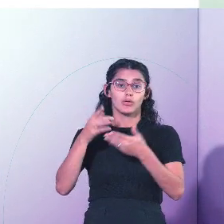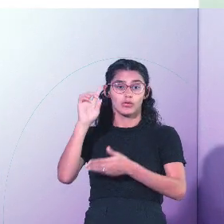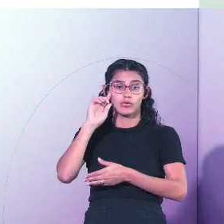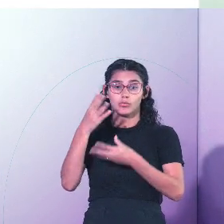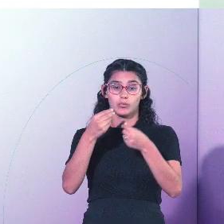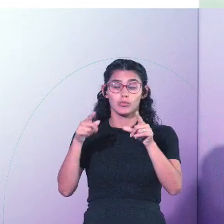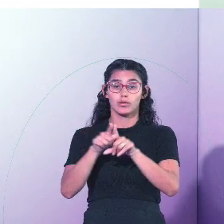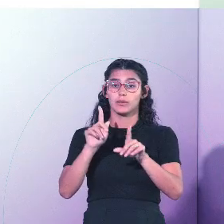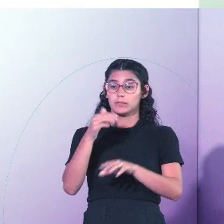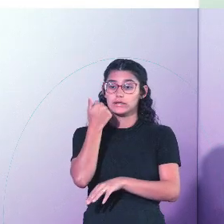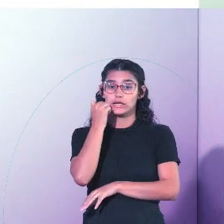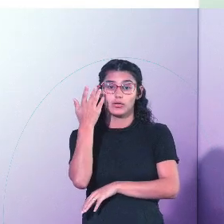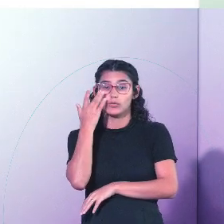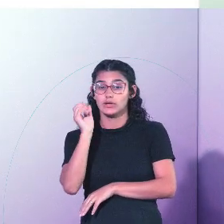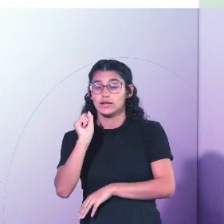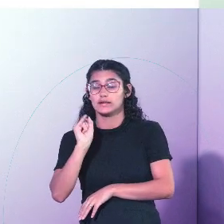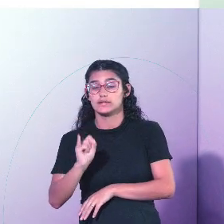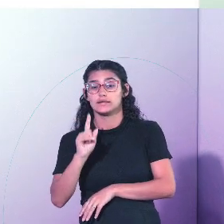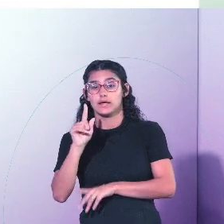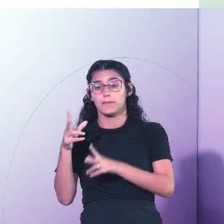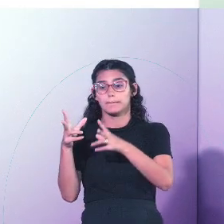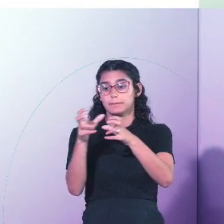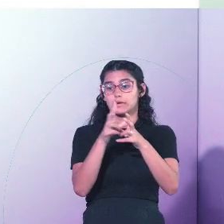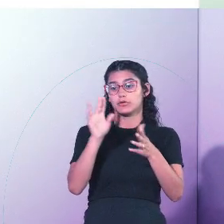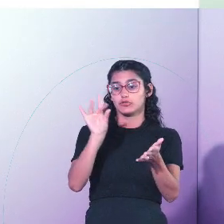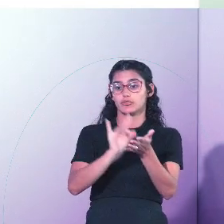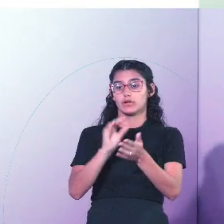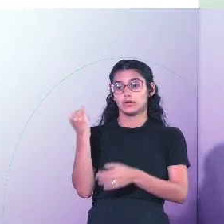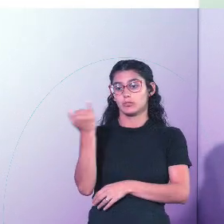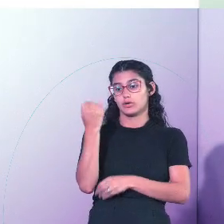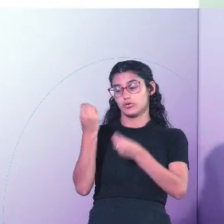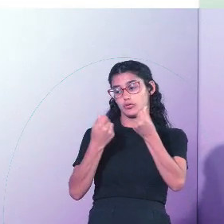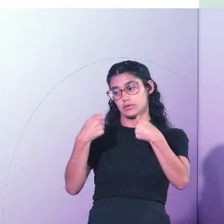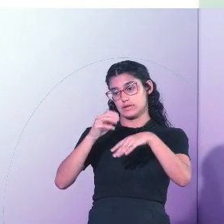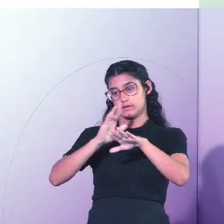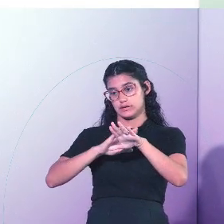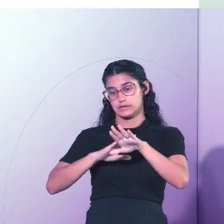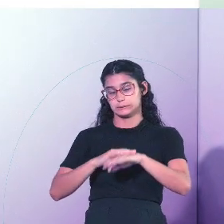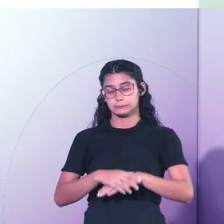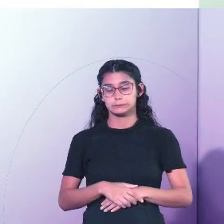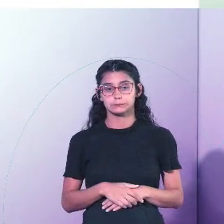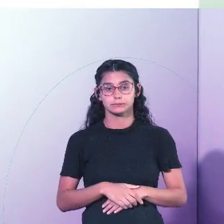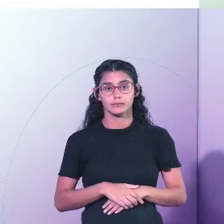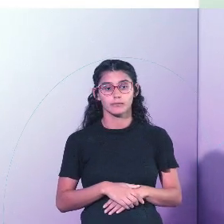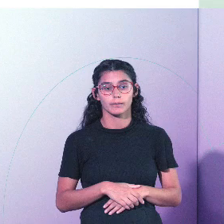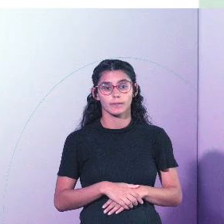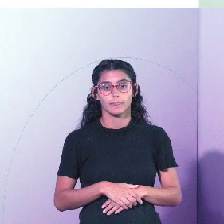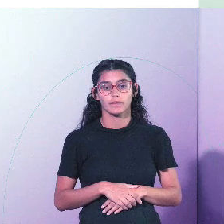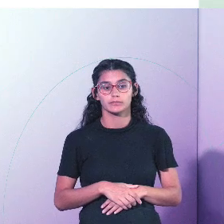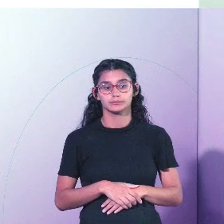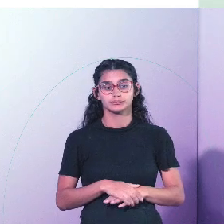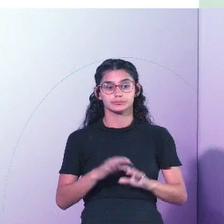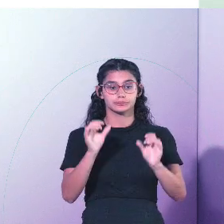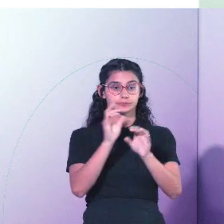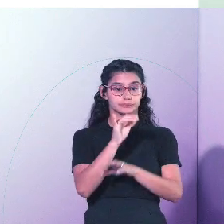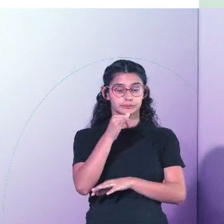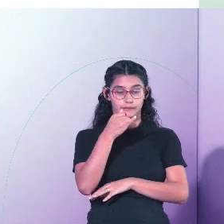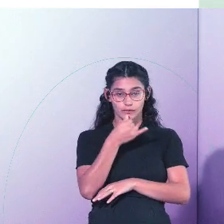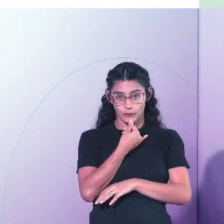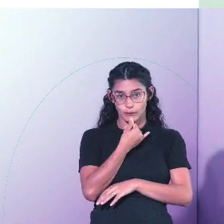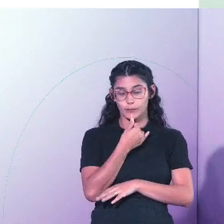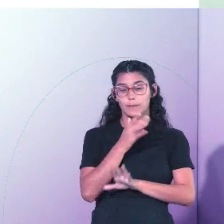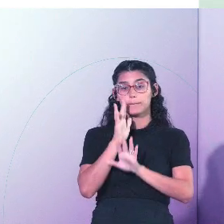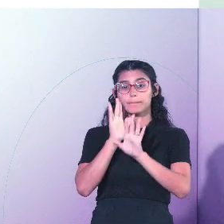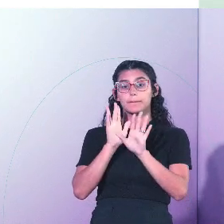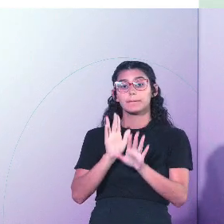nem sempre é tão percebida como importante como deveria ser. Então, como conclusão, desculpe aqui a corrida final, mas